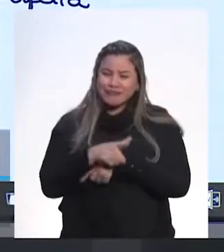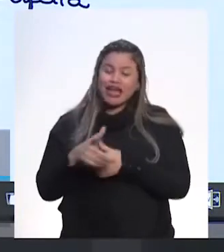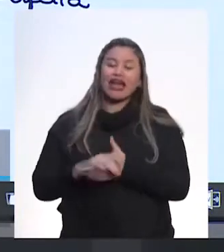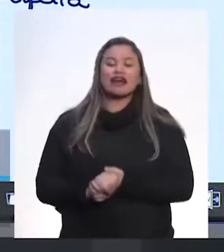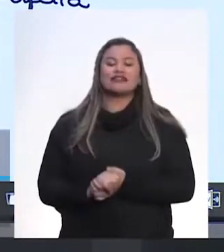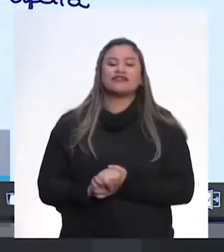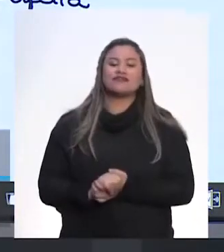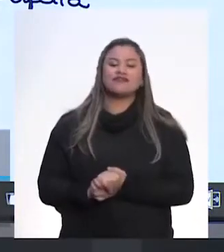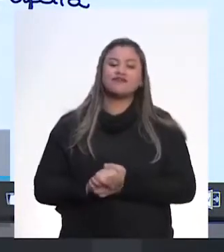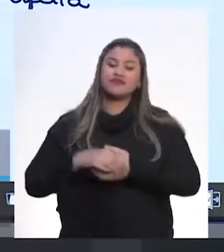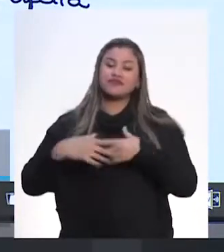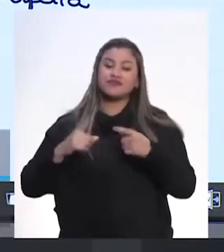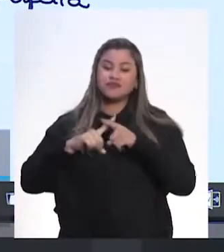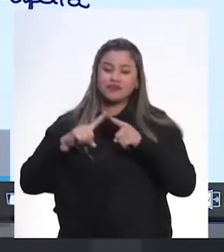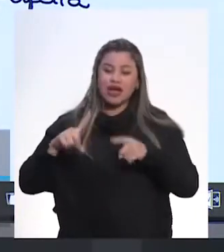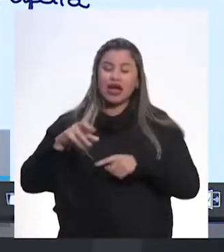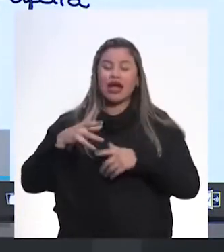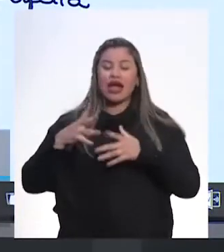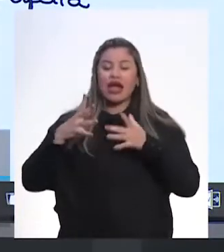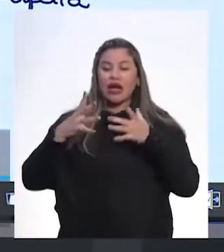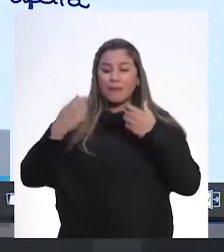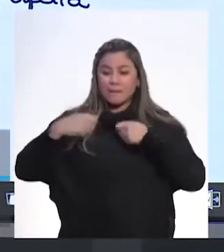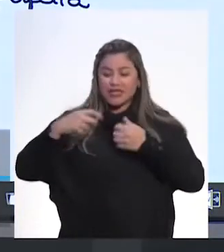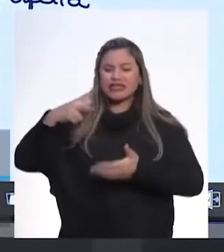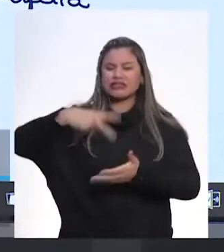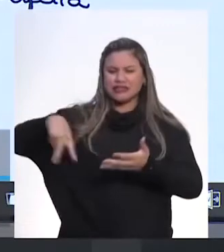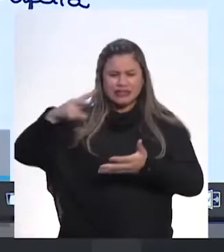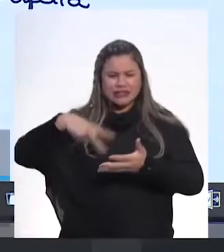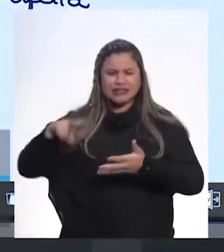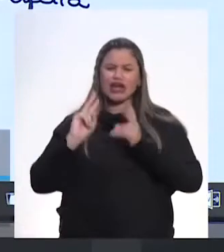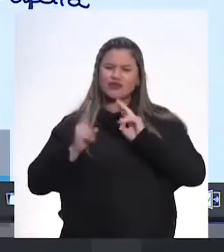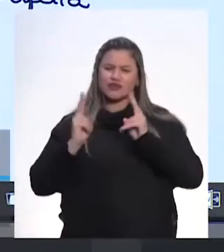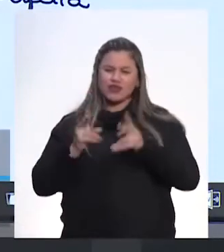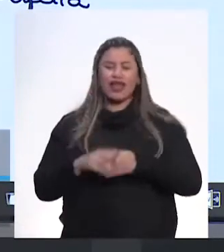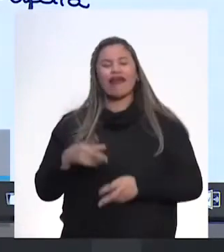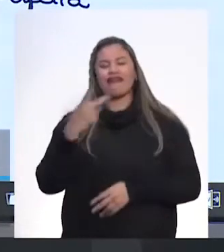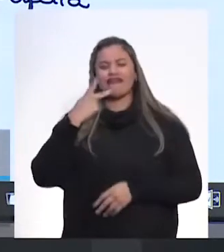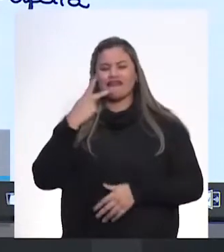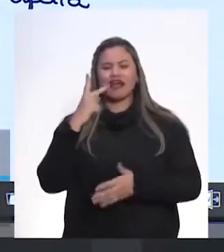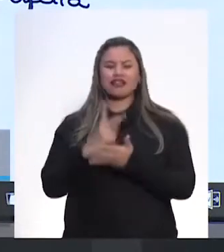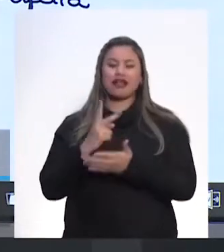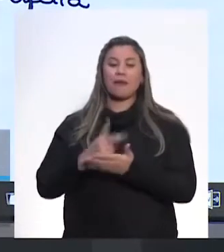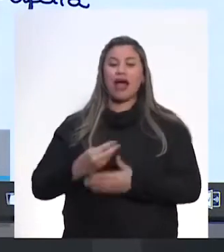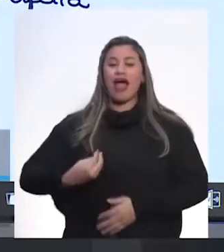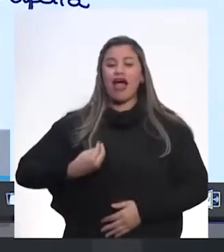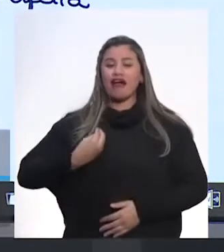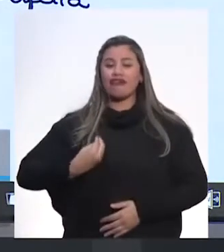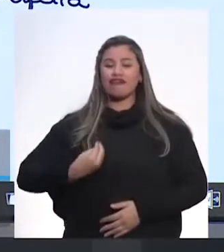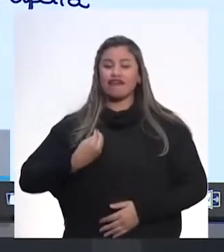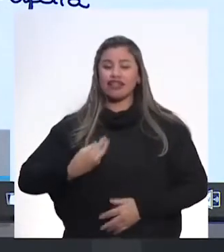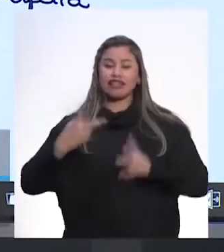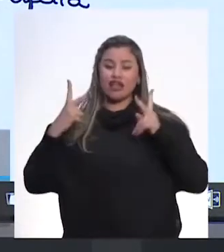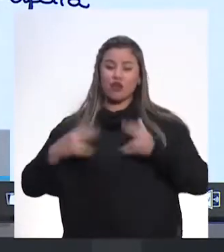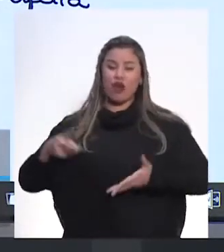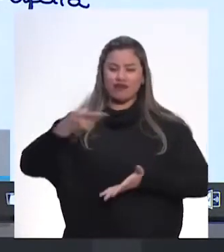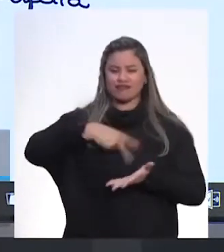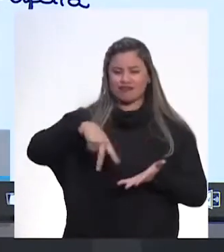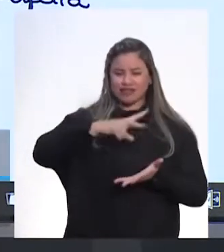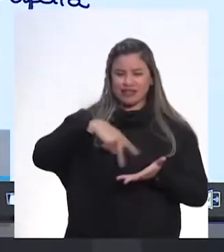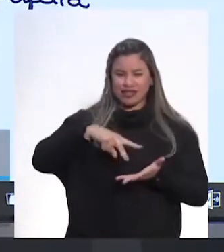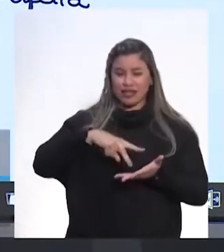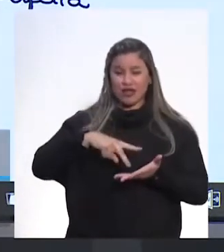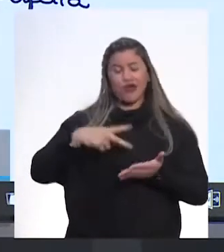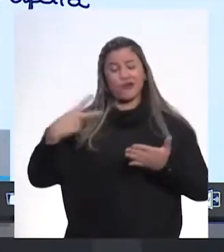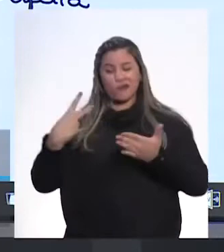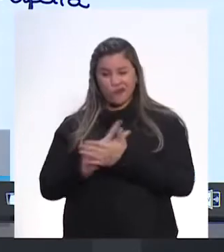né? O negócio é não ligar, gente, é continuar dançando. É o que eu falo, né? A dança é como a vida. Você erra,